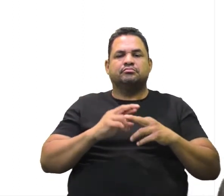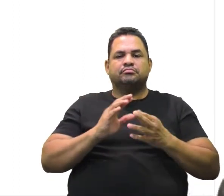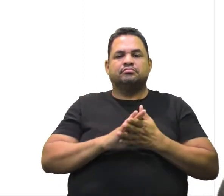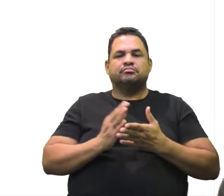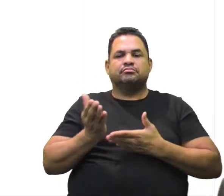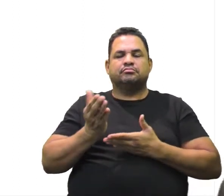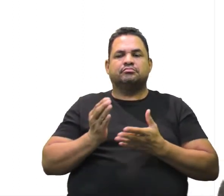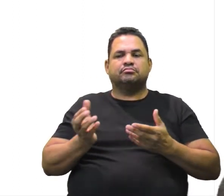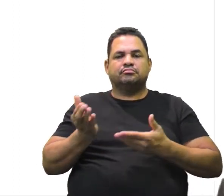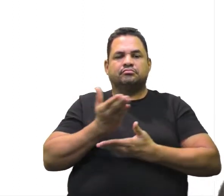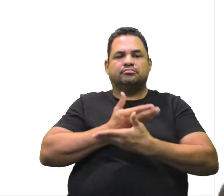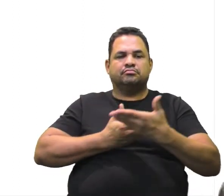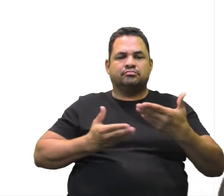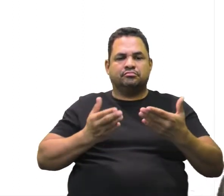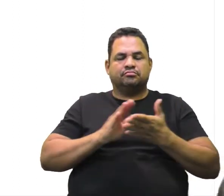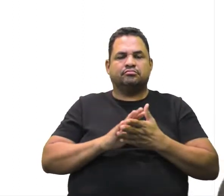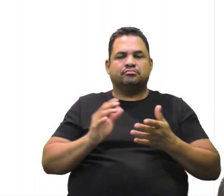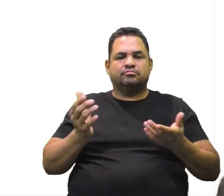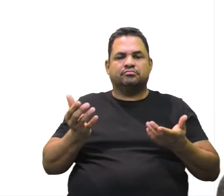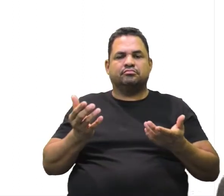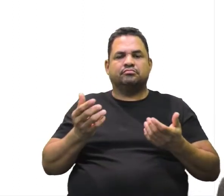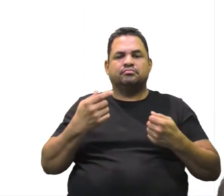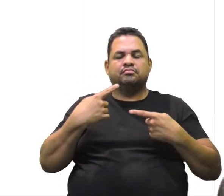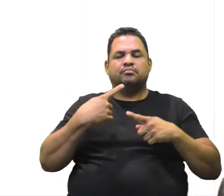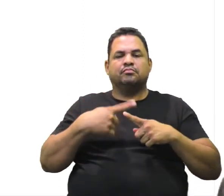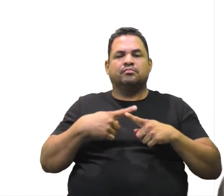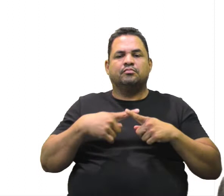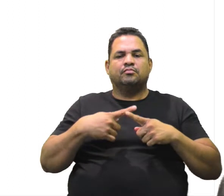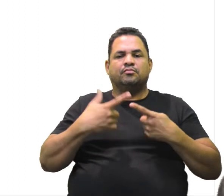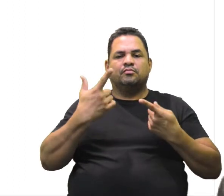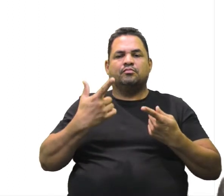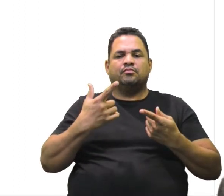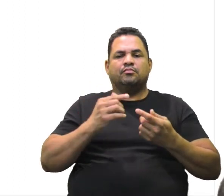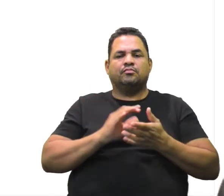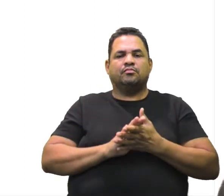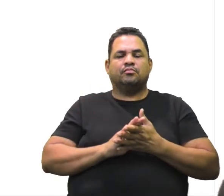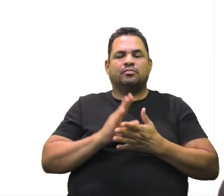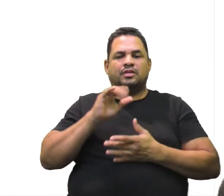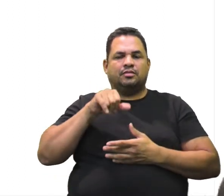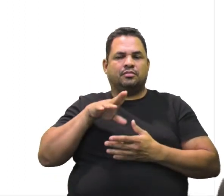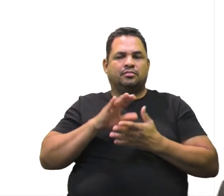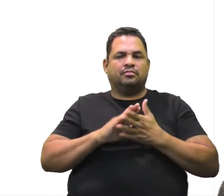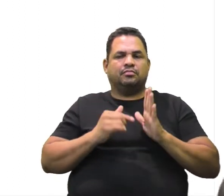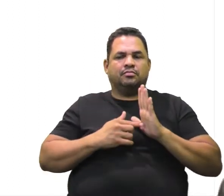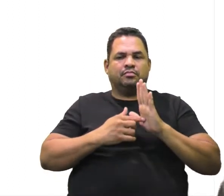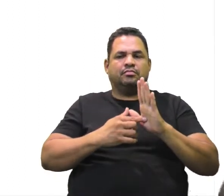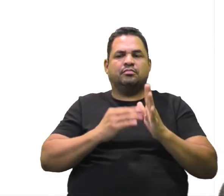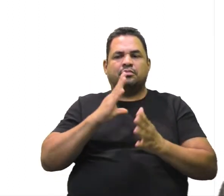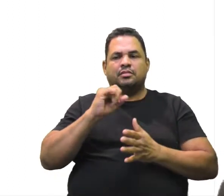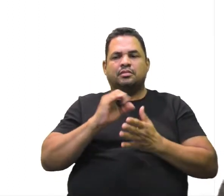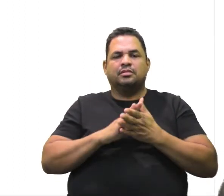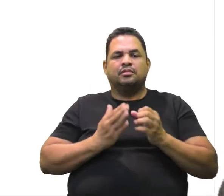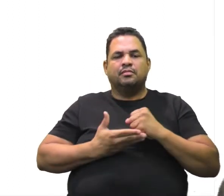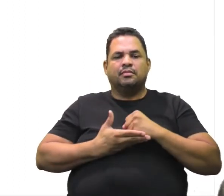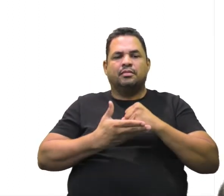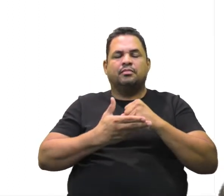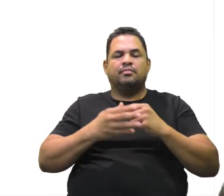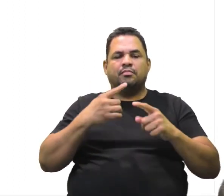interação devido ao fato deste QI, desta amina, apresentar caráter